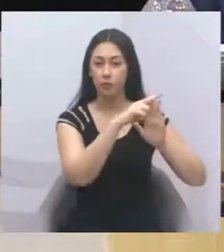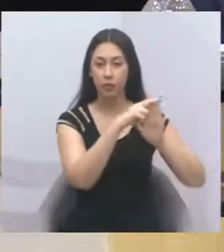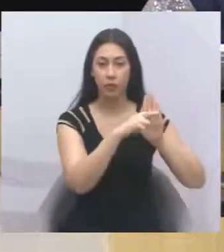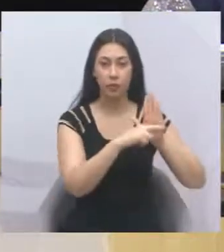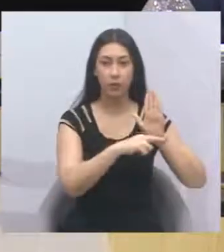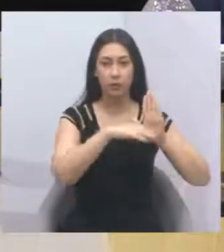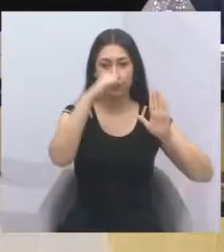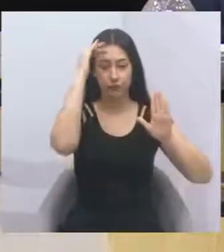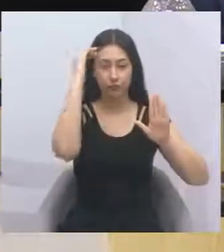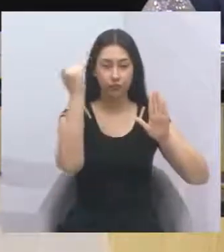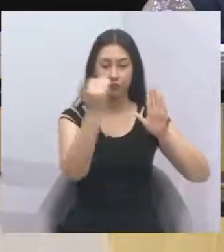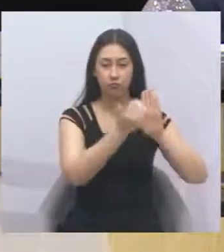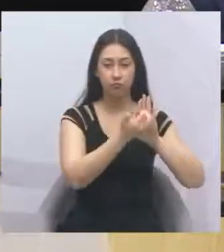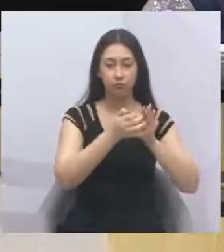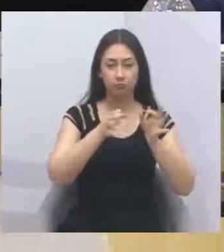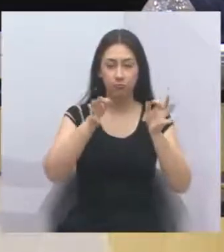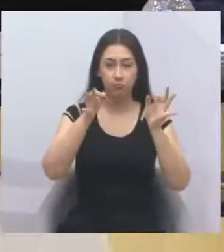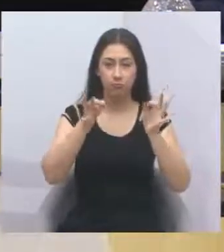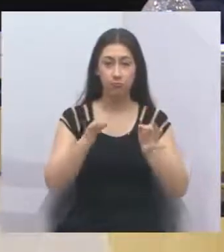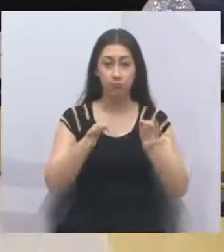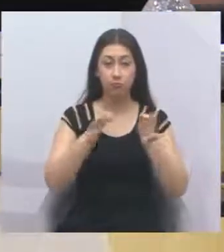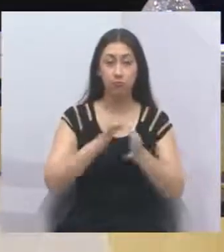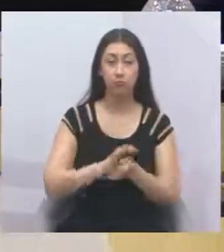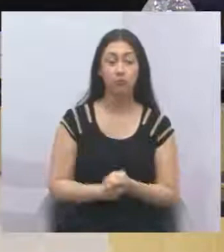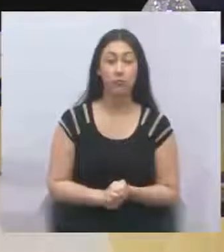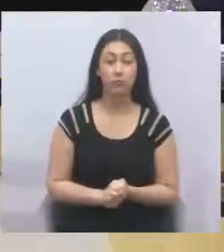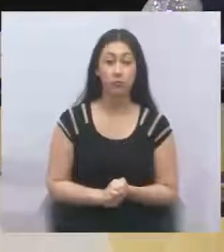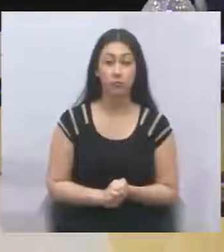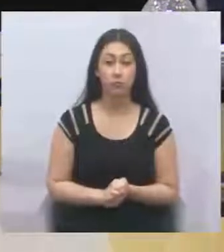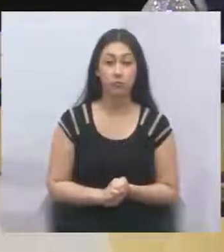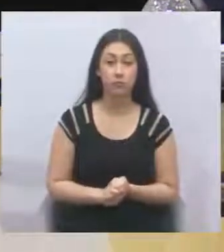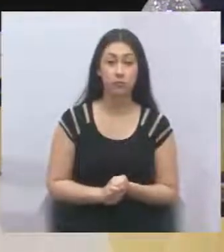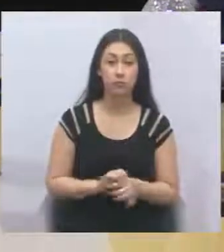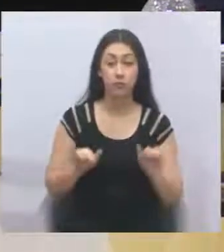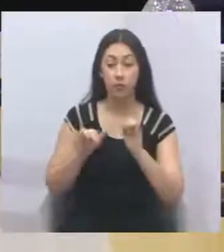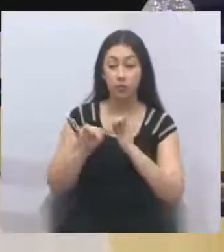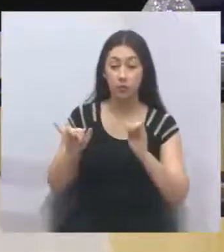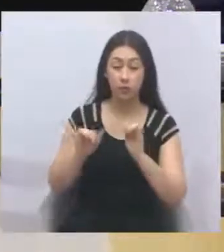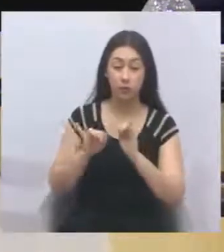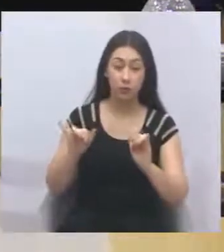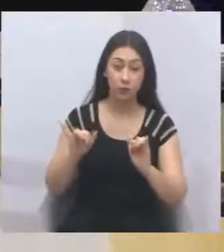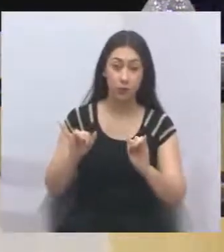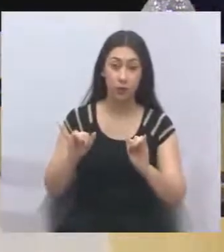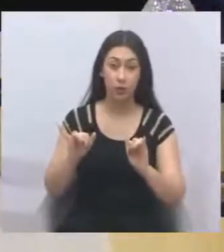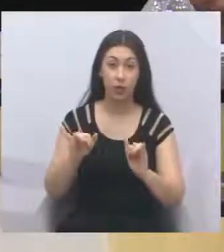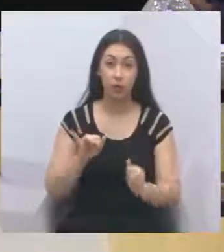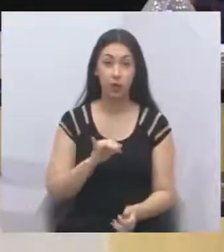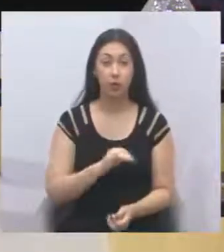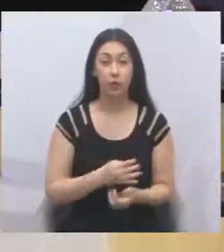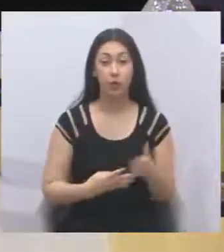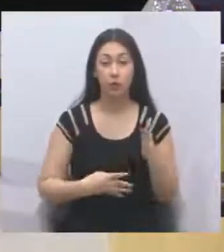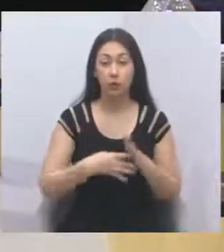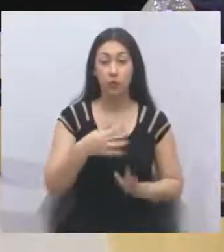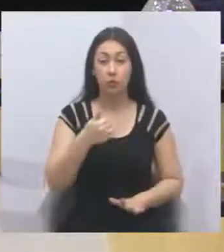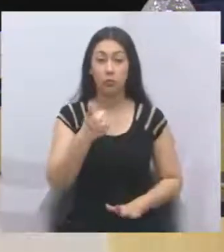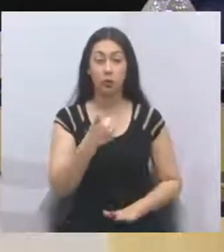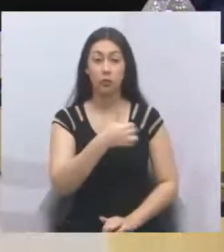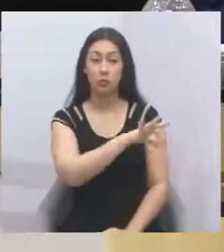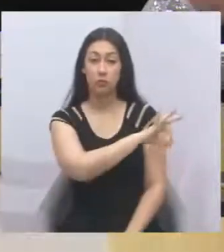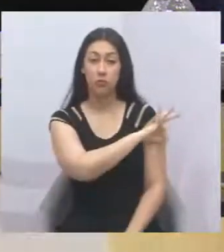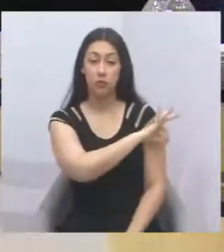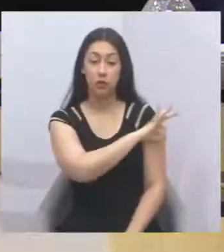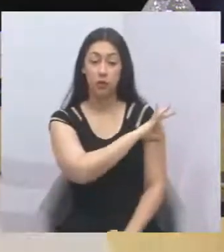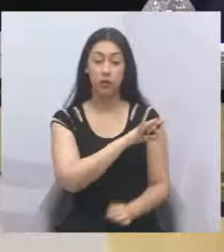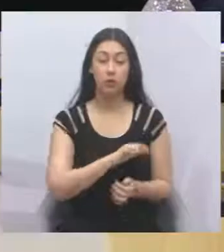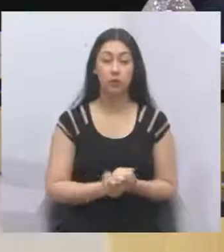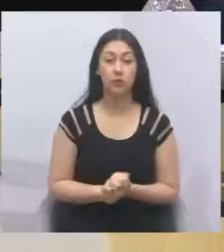egrégio plenário, cumpridas as formalidades regimentais, ser encaminhado ao 41º Batalhão de Polícia Militar